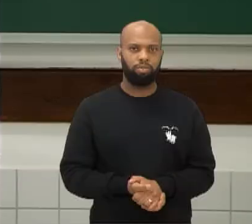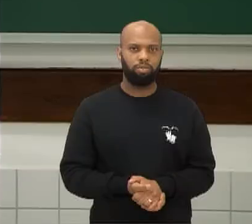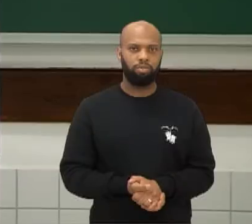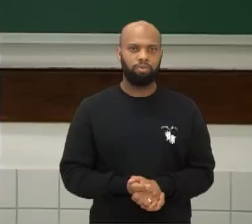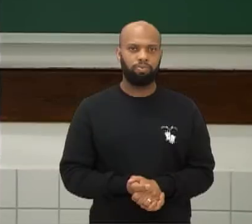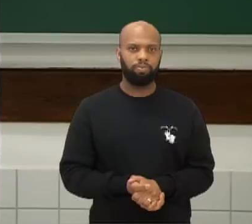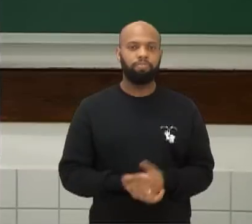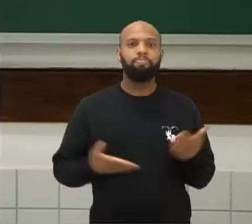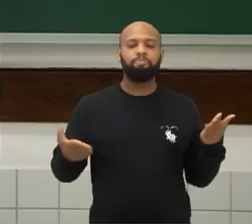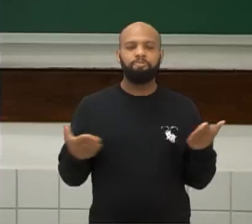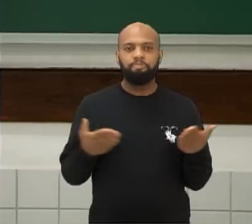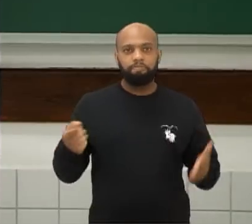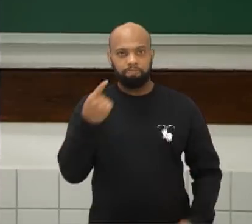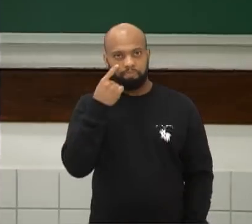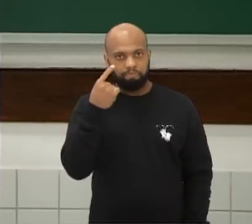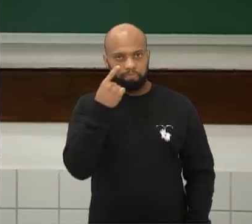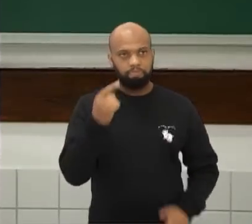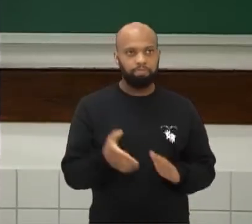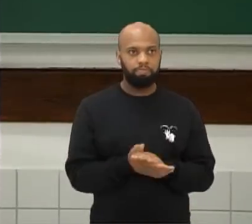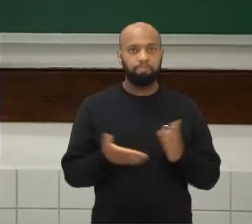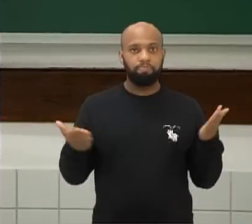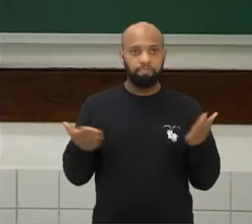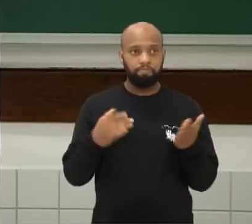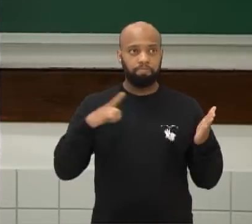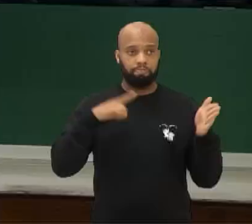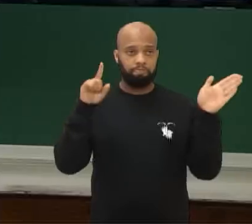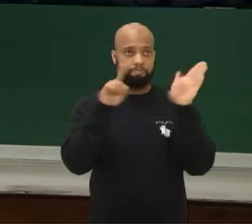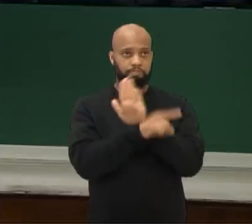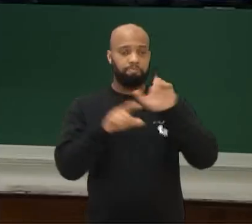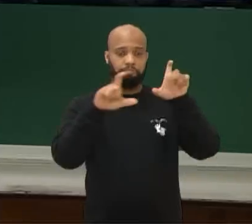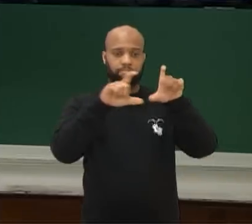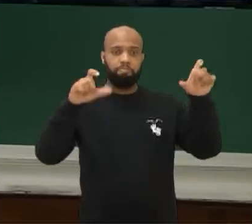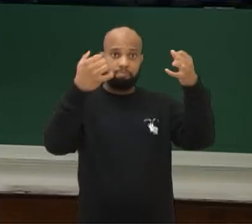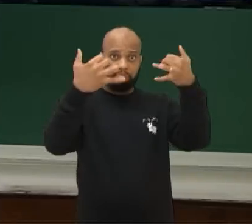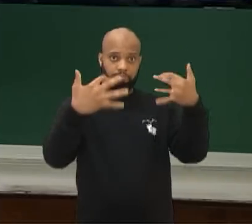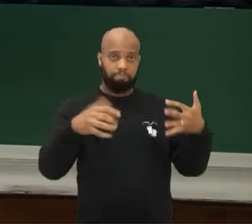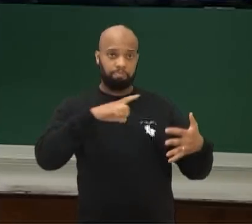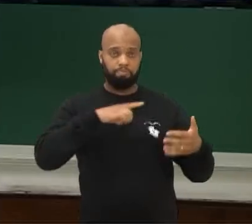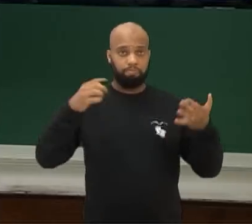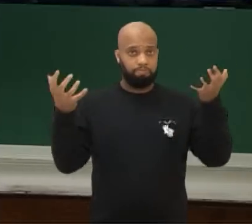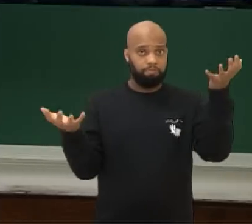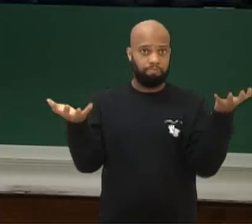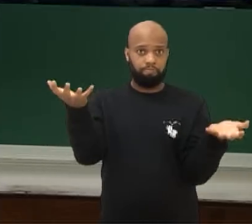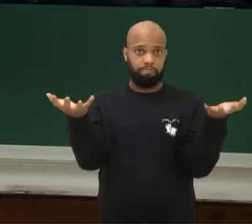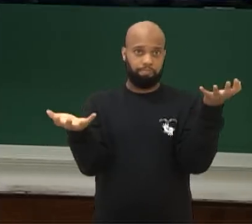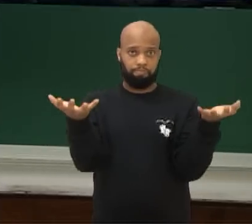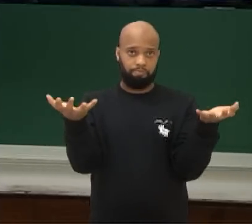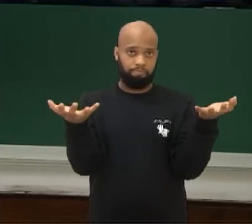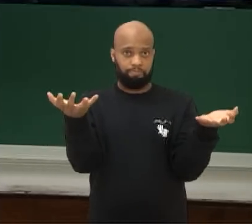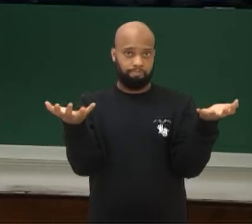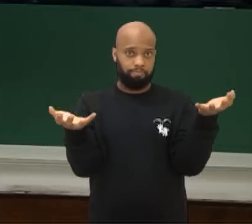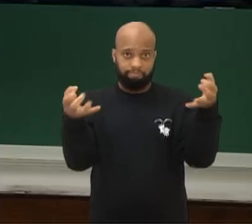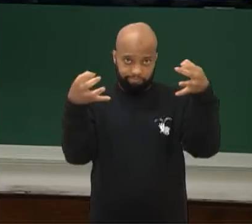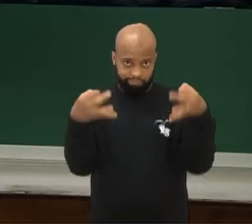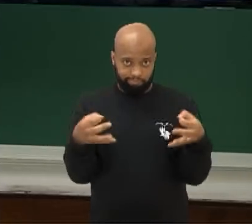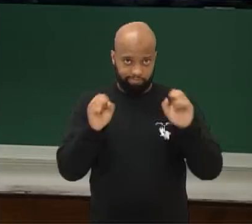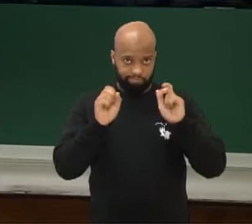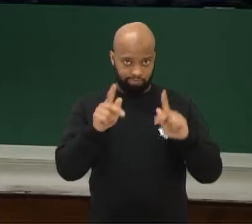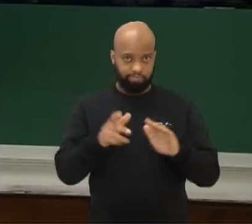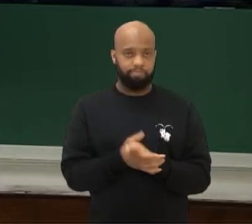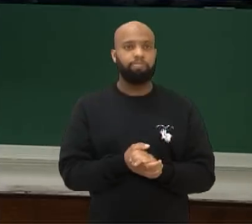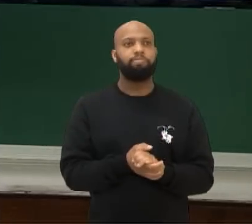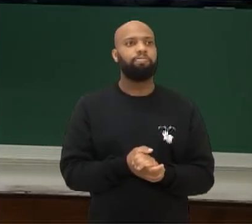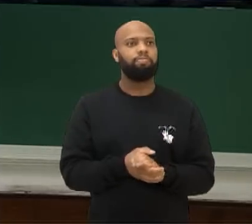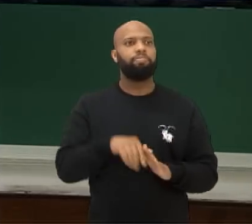Vamos lá então? Veja, nesse enunciado ele fala que a balança já está em equilíbrio, ok?